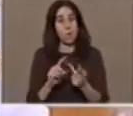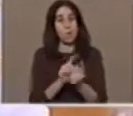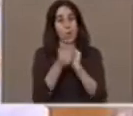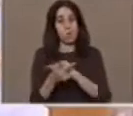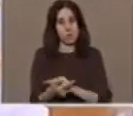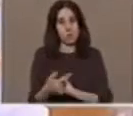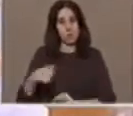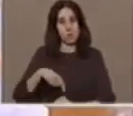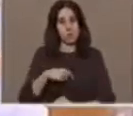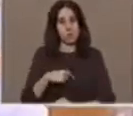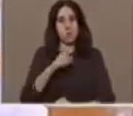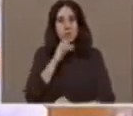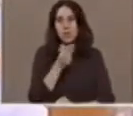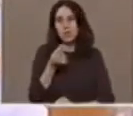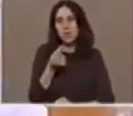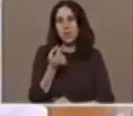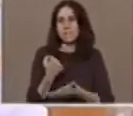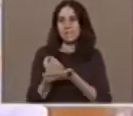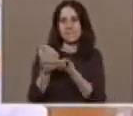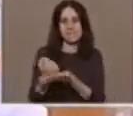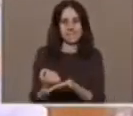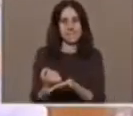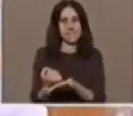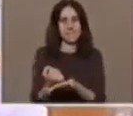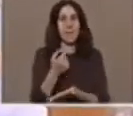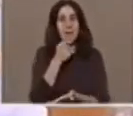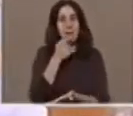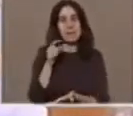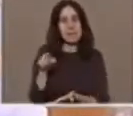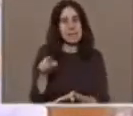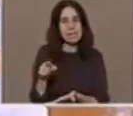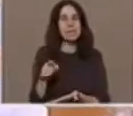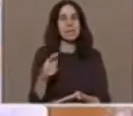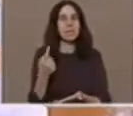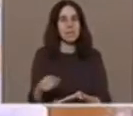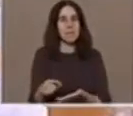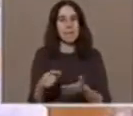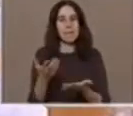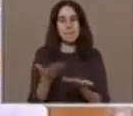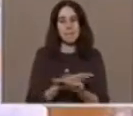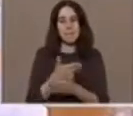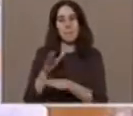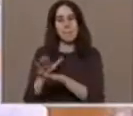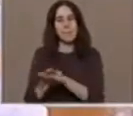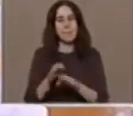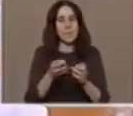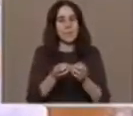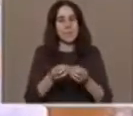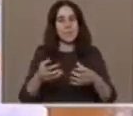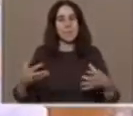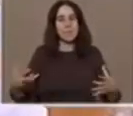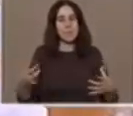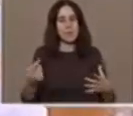podemos dar de facto o nosso pequeno contributo. Só deste modo a multiplicação dos pães e dos peixes, nas